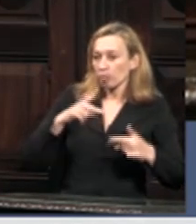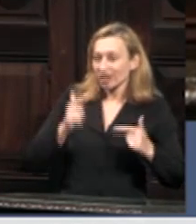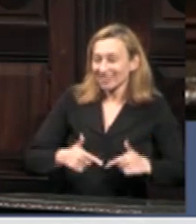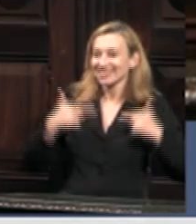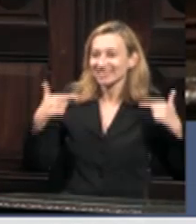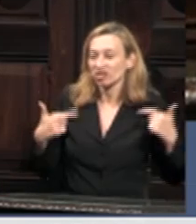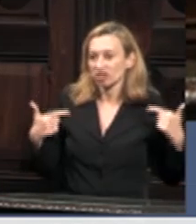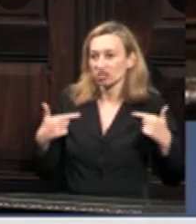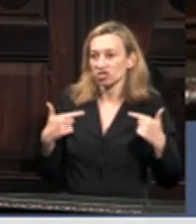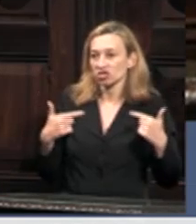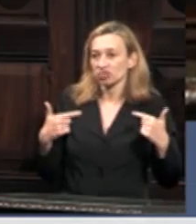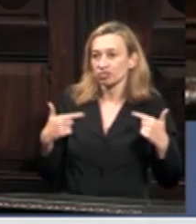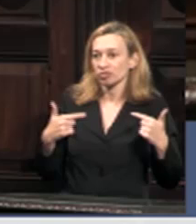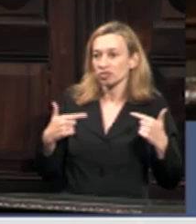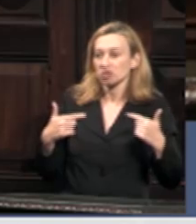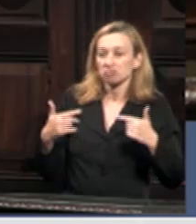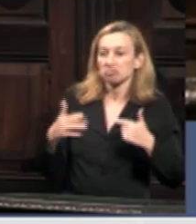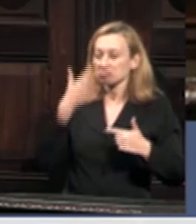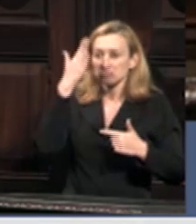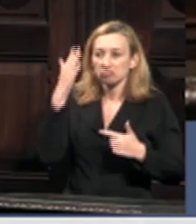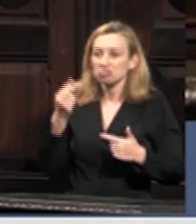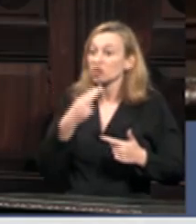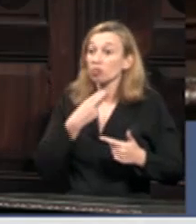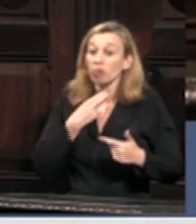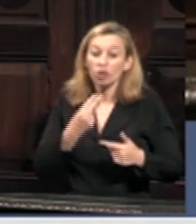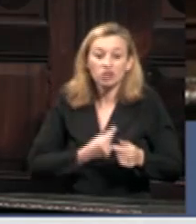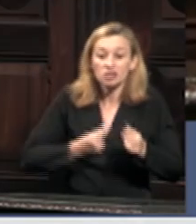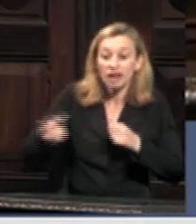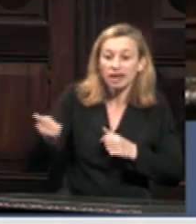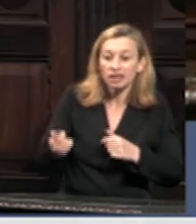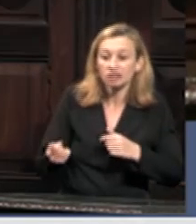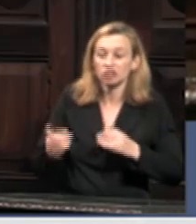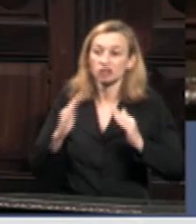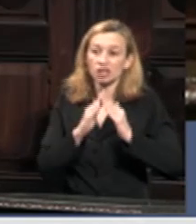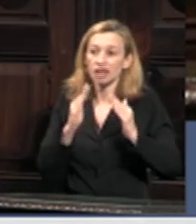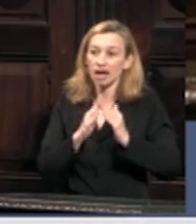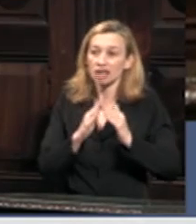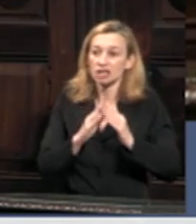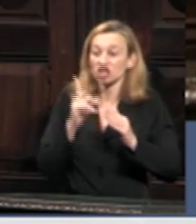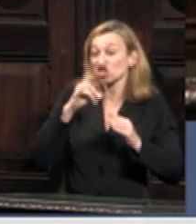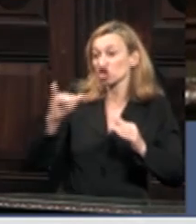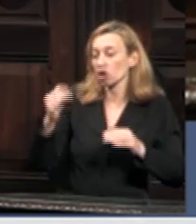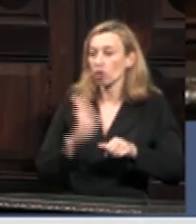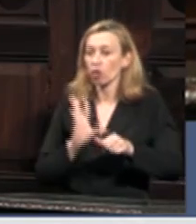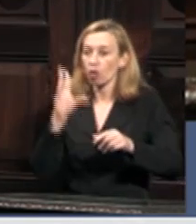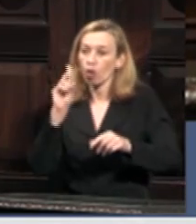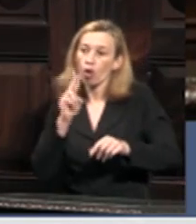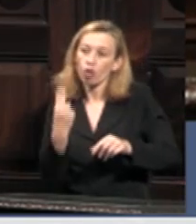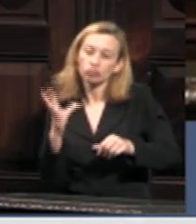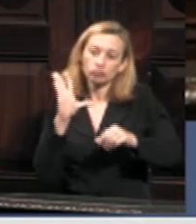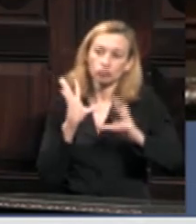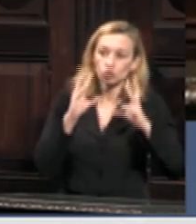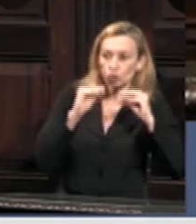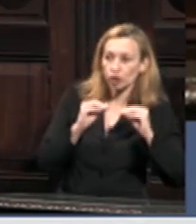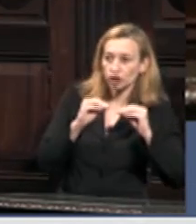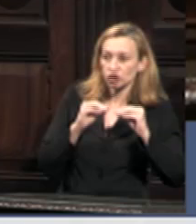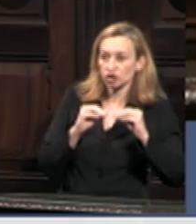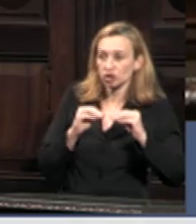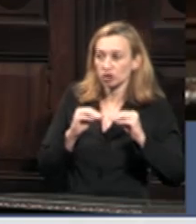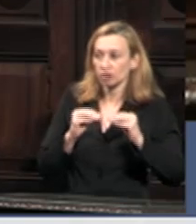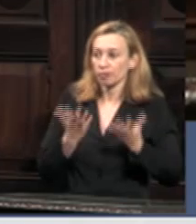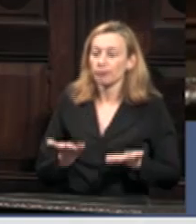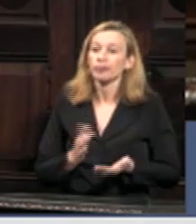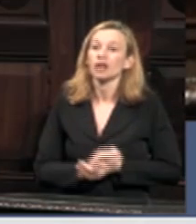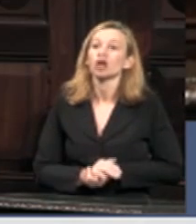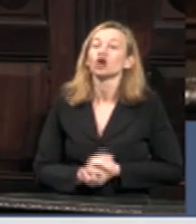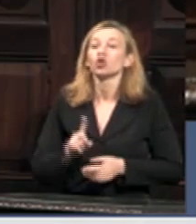hora do dia ou da noite com tranquilidade para os seus afazeres. O nosso Estado, senhoras e senhores,